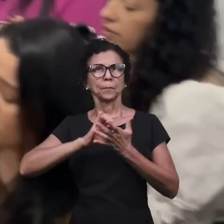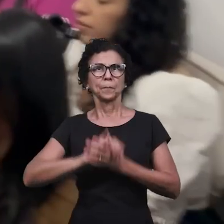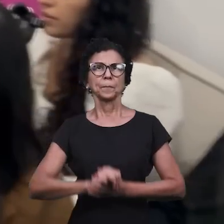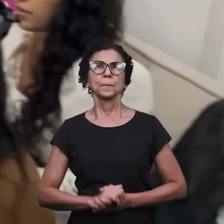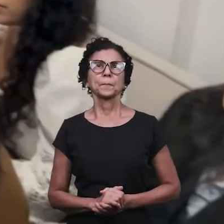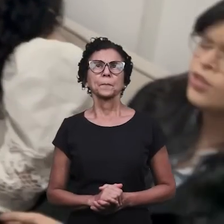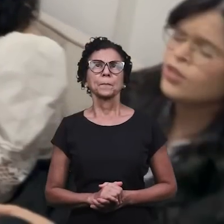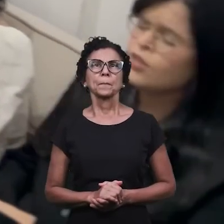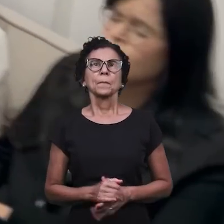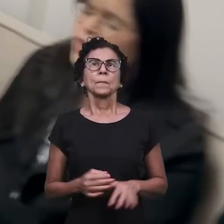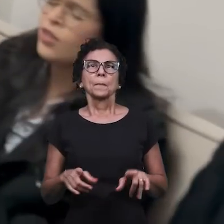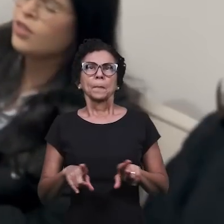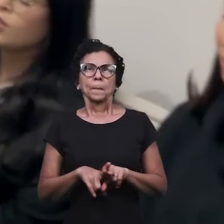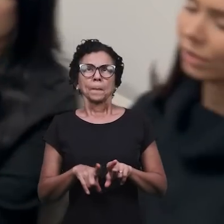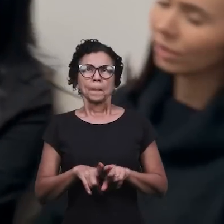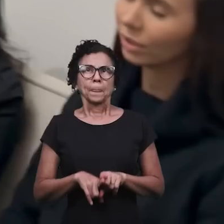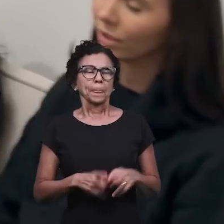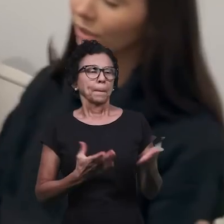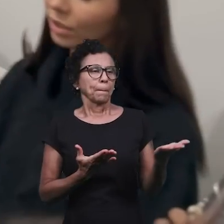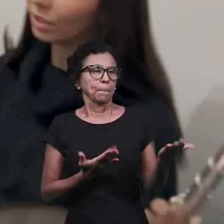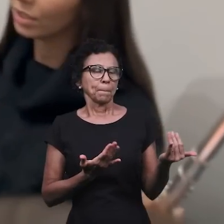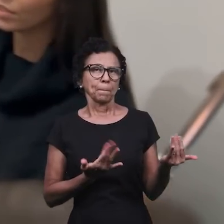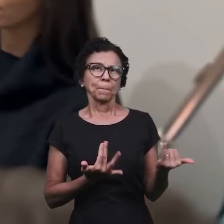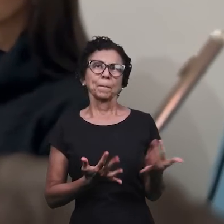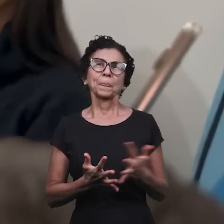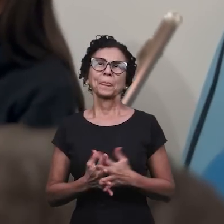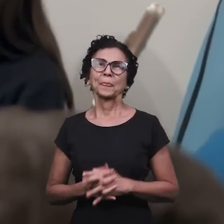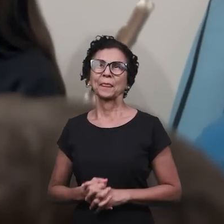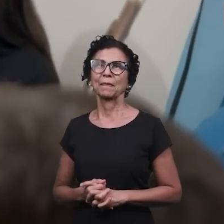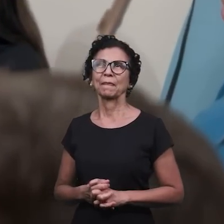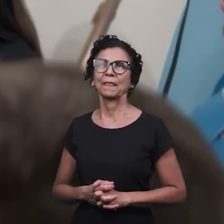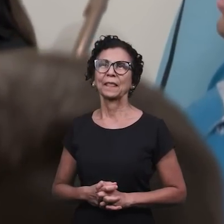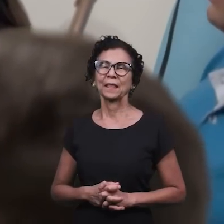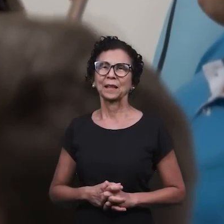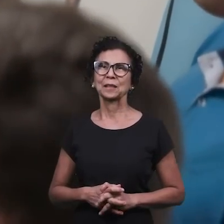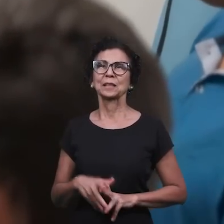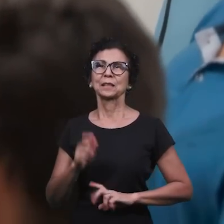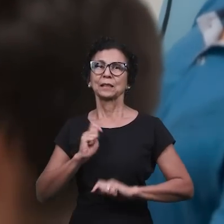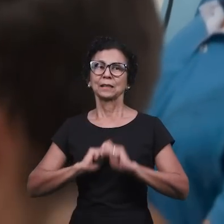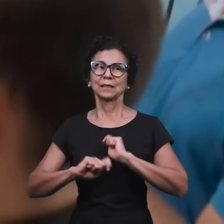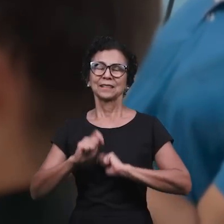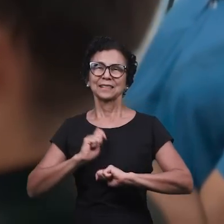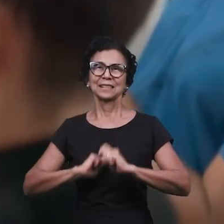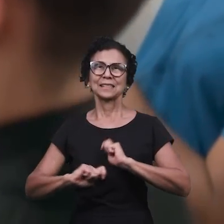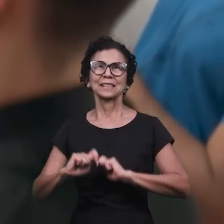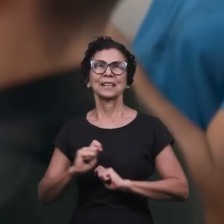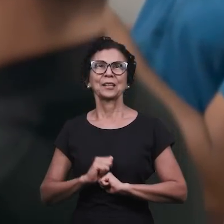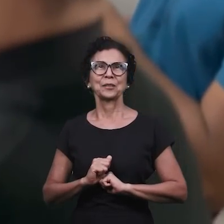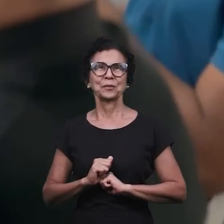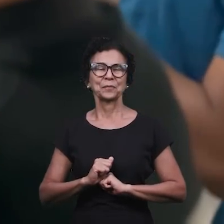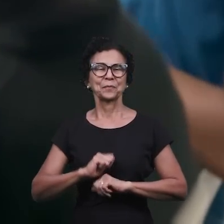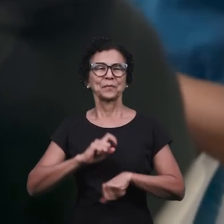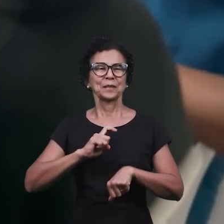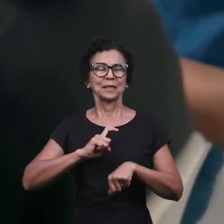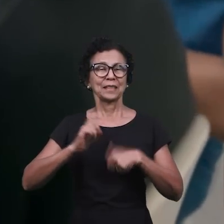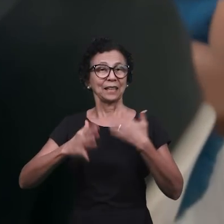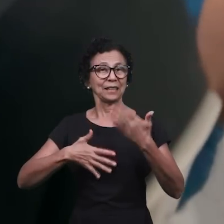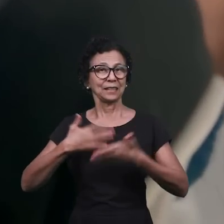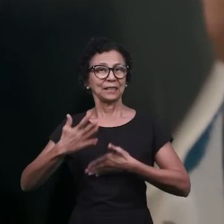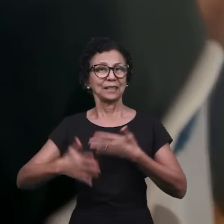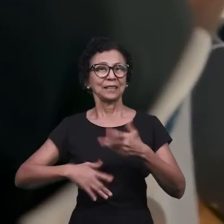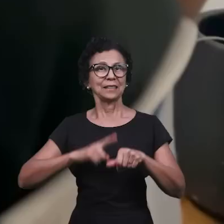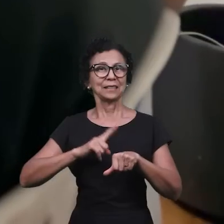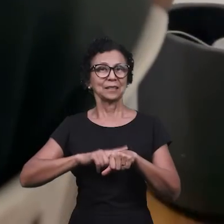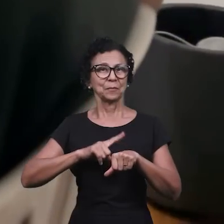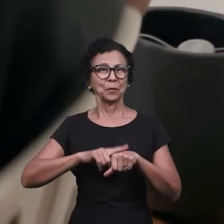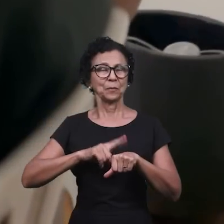notórias. E para eles, esse mês de abril sempre é esperado com anseio e grande alegria, uma vez que a